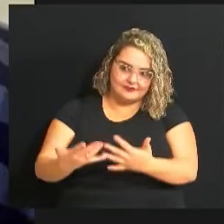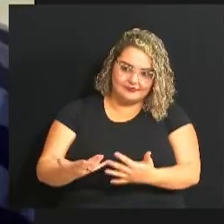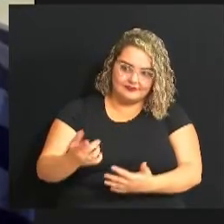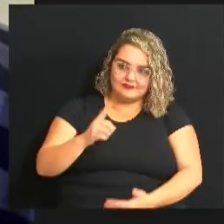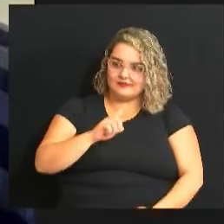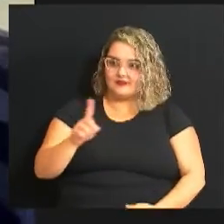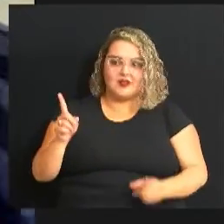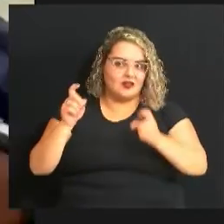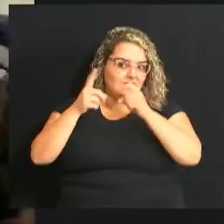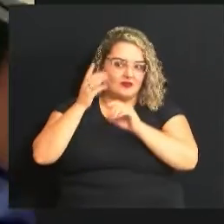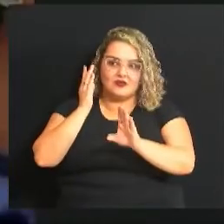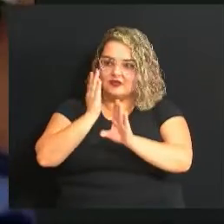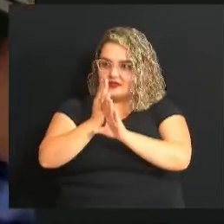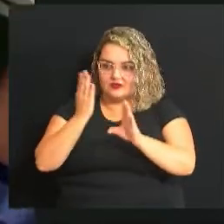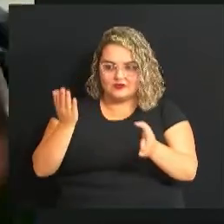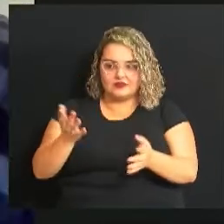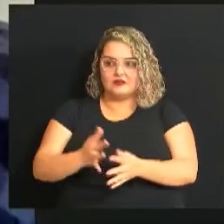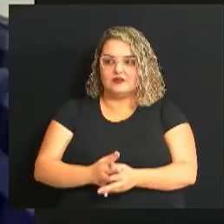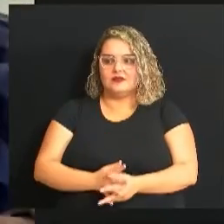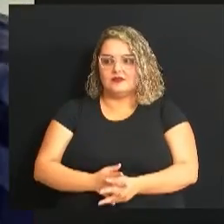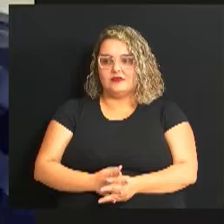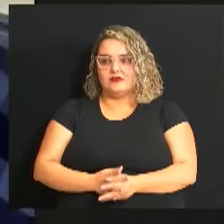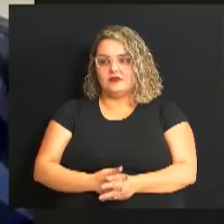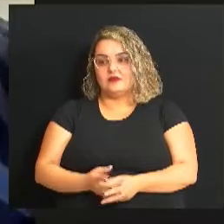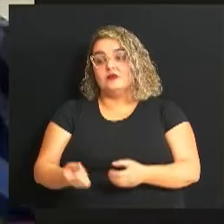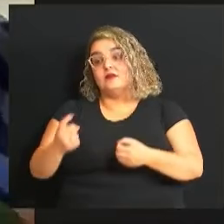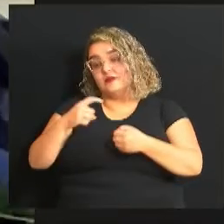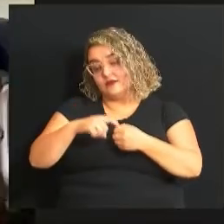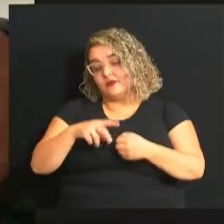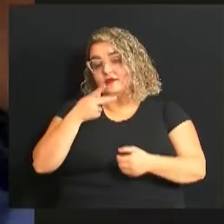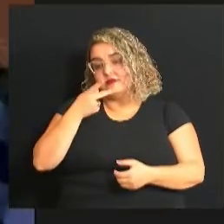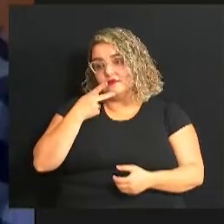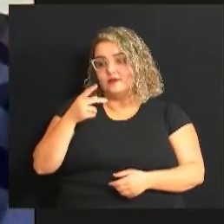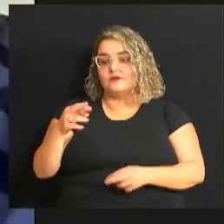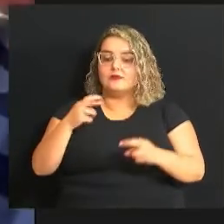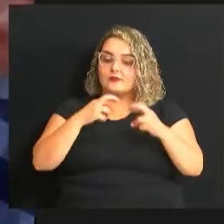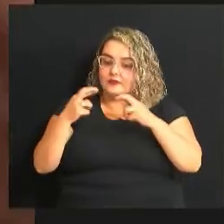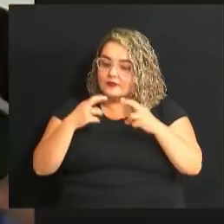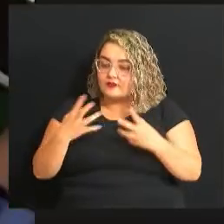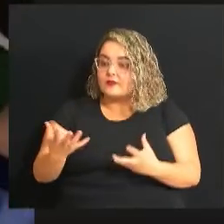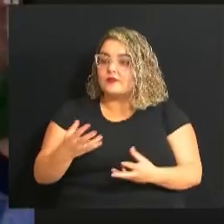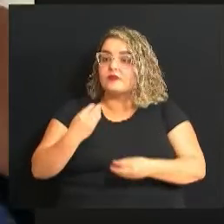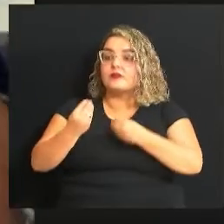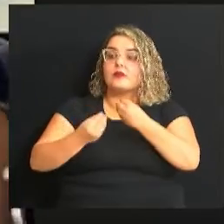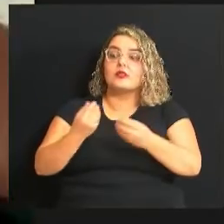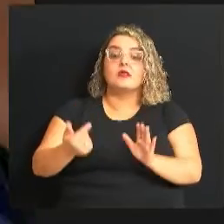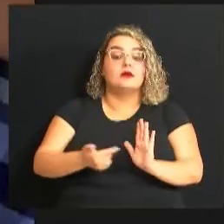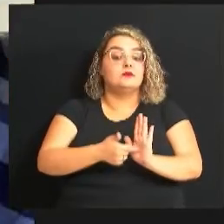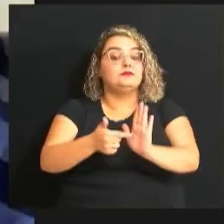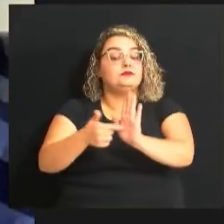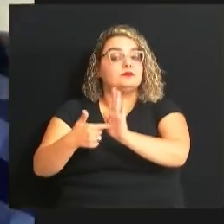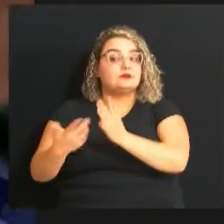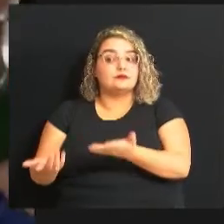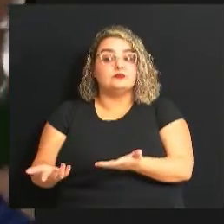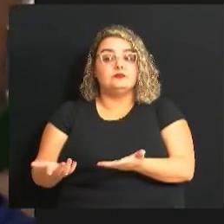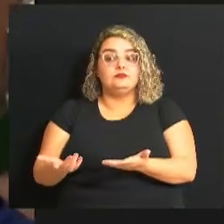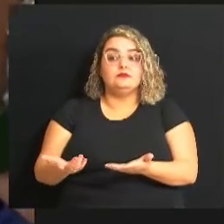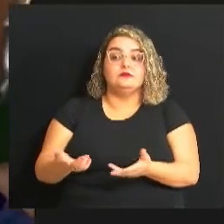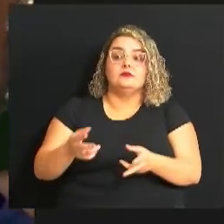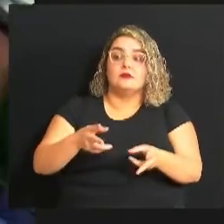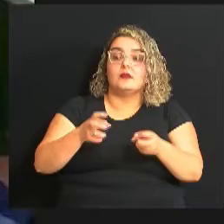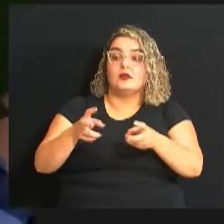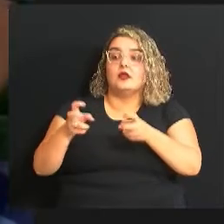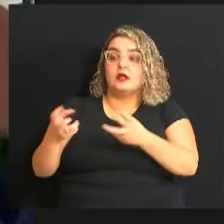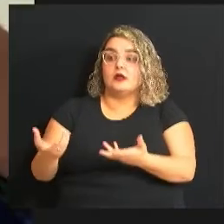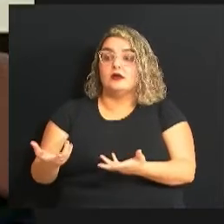difícil identificação. E volta para aqueles mesmos aspectos. A gente vai observar como que isso se manifesta. Uma coisa que a gente observa muito é a